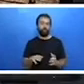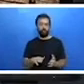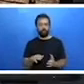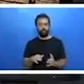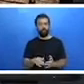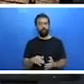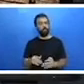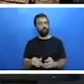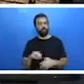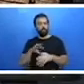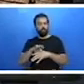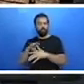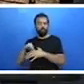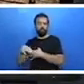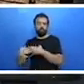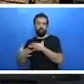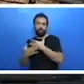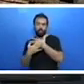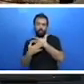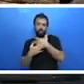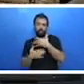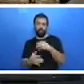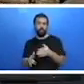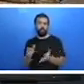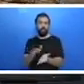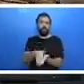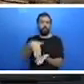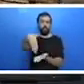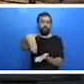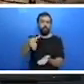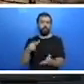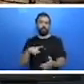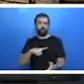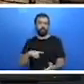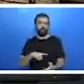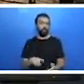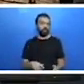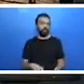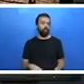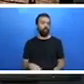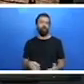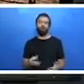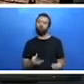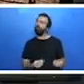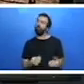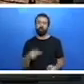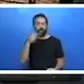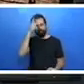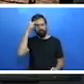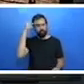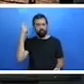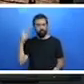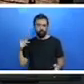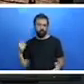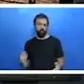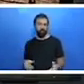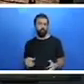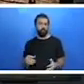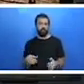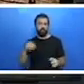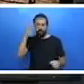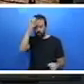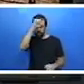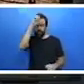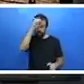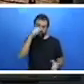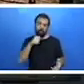muitas pessoas aprenderam a ler e a escrever com cordel. Olha que bacana. Com o surgimento da TV e do rádio, o